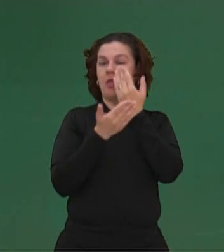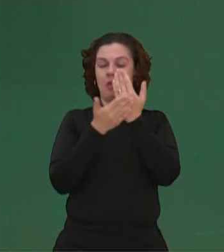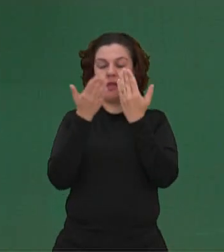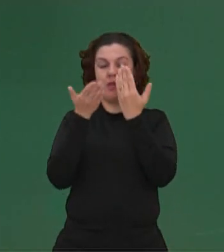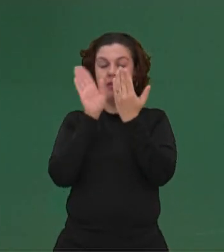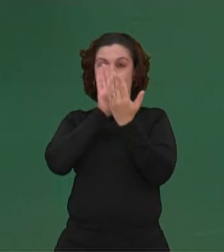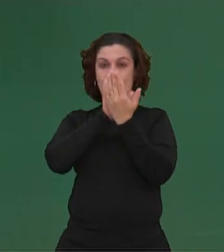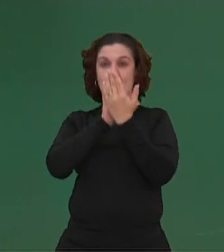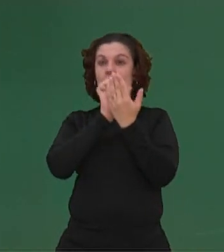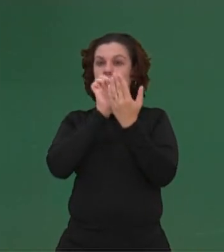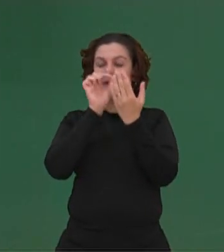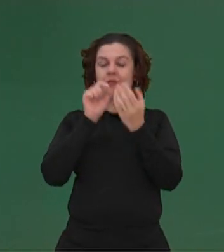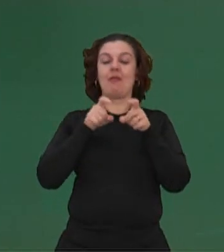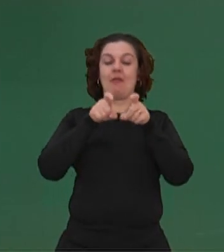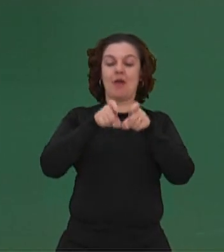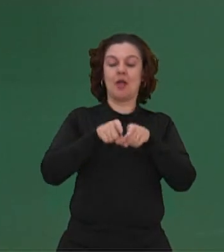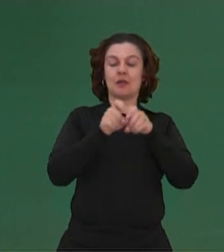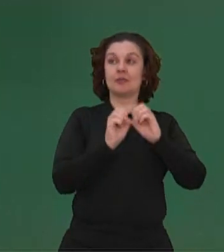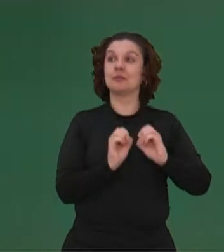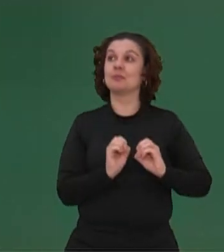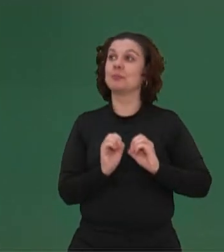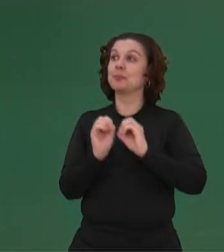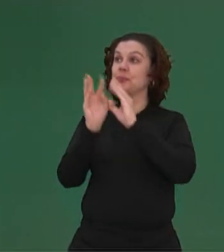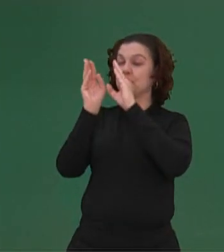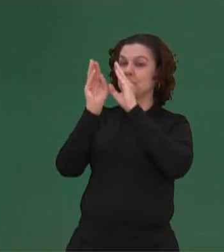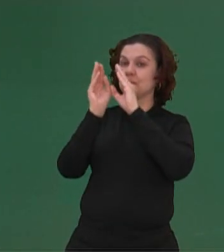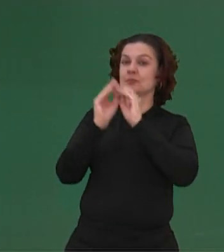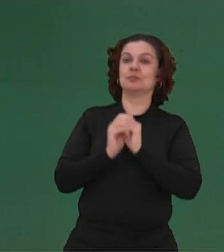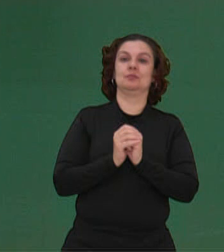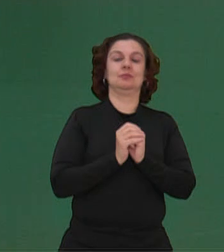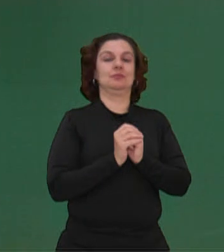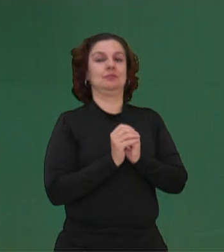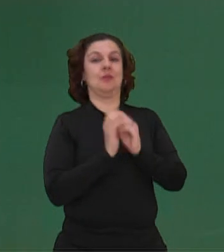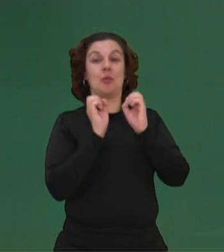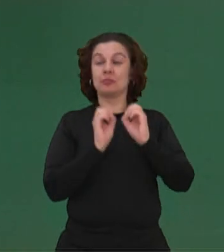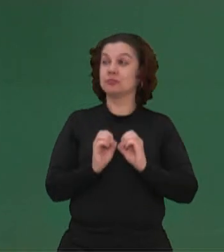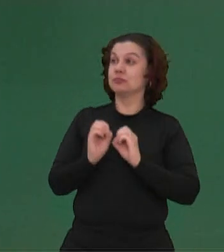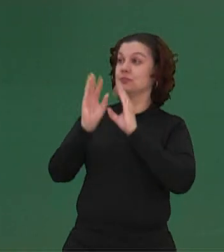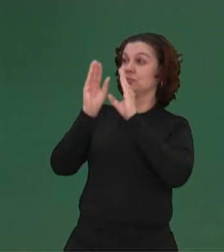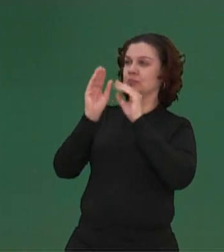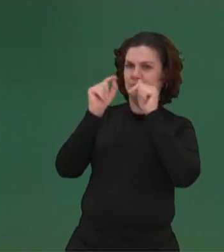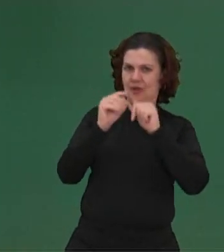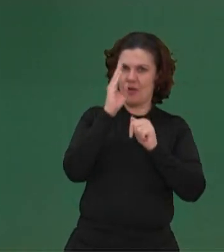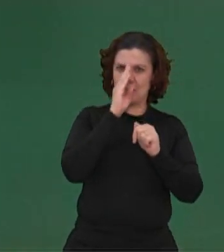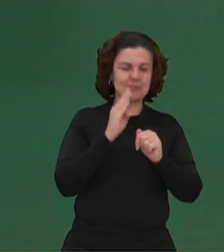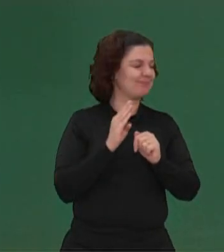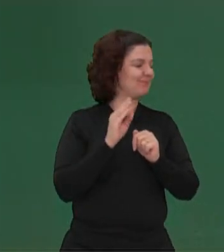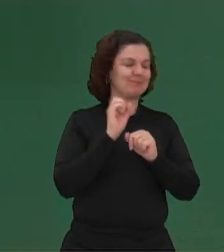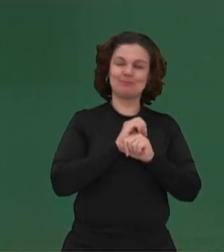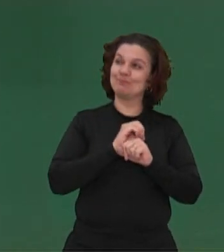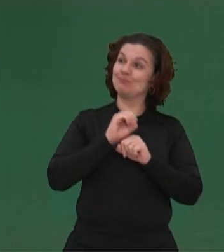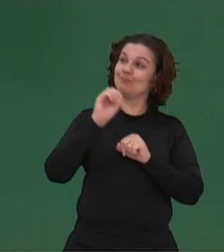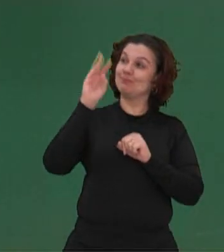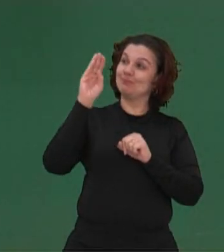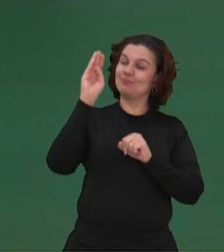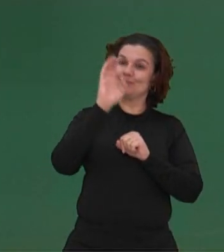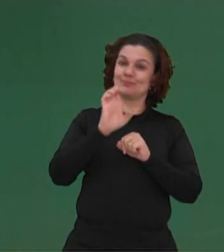toda essa produção era para exportação, para fora da colônia. Então, as 4